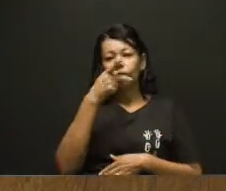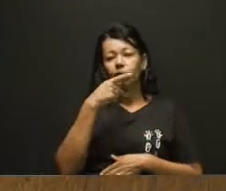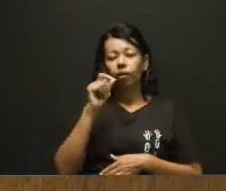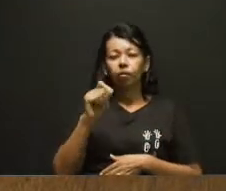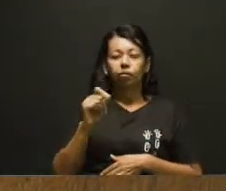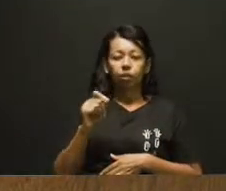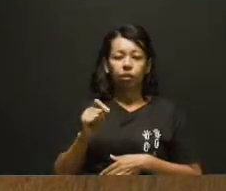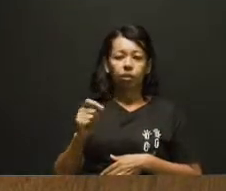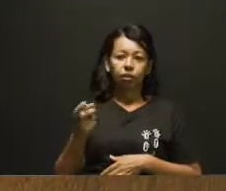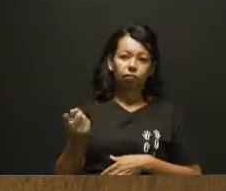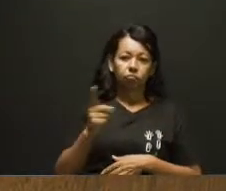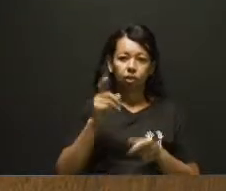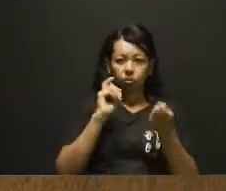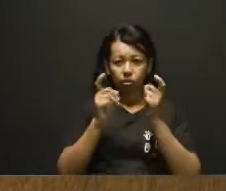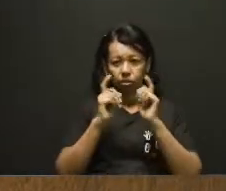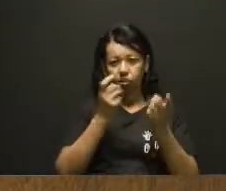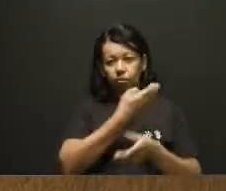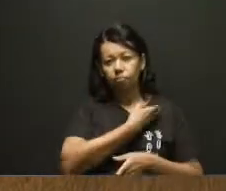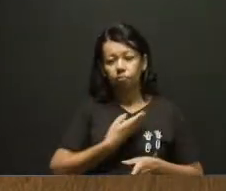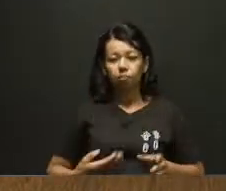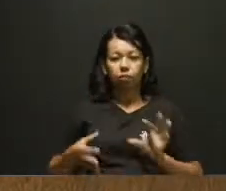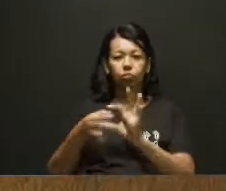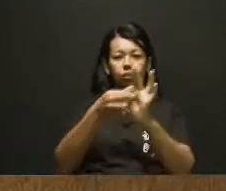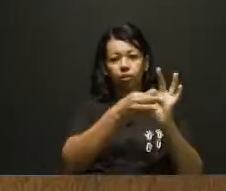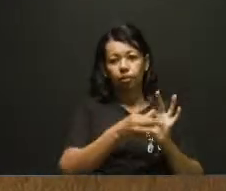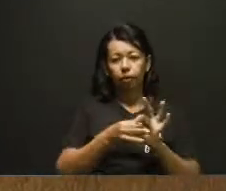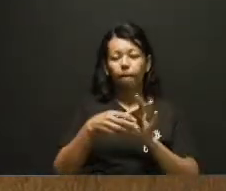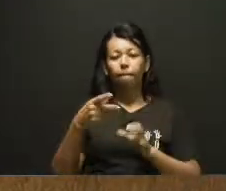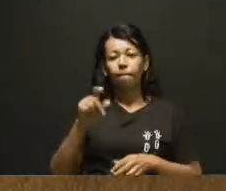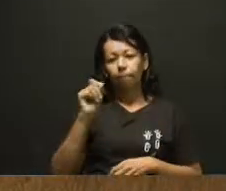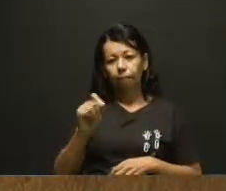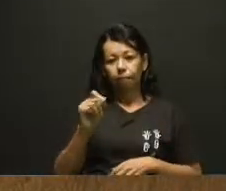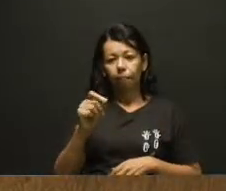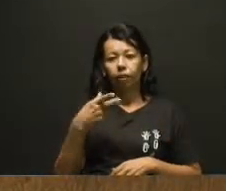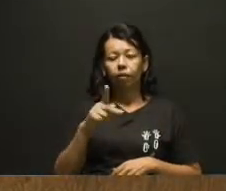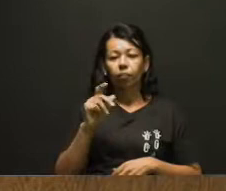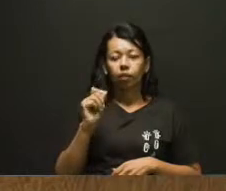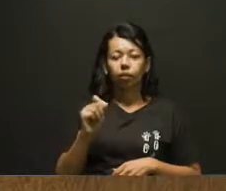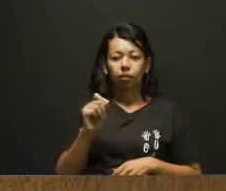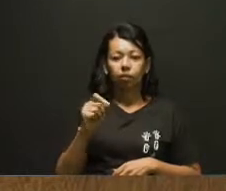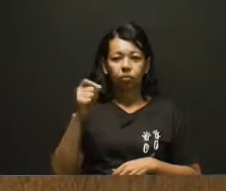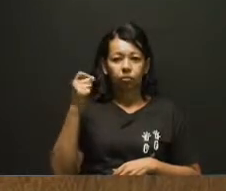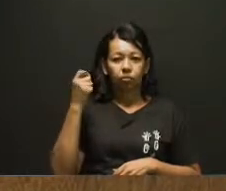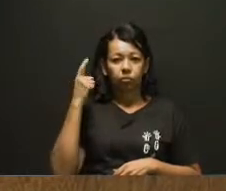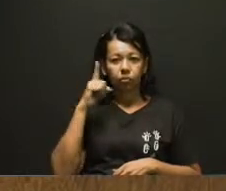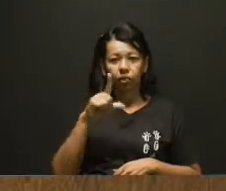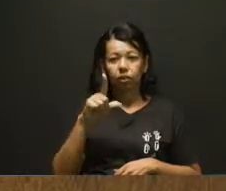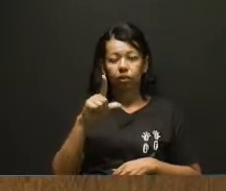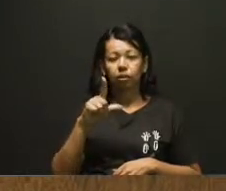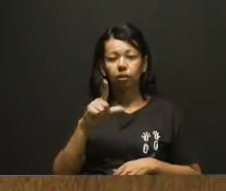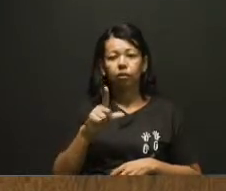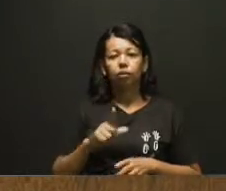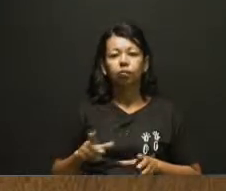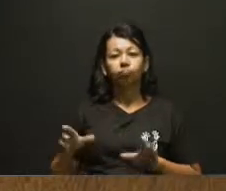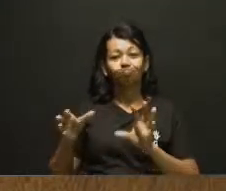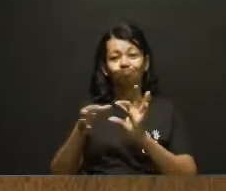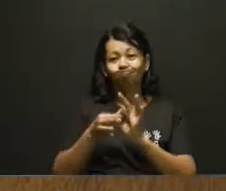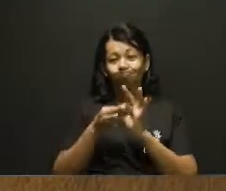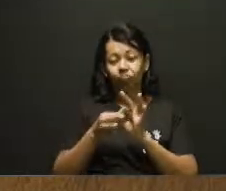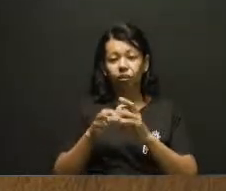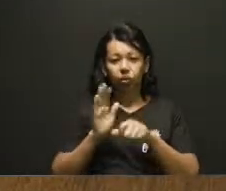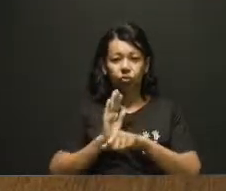da audiência pública desta união é justamente isso é buscarmos parceiros e